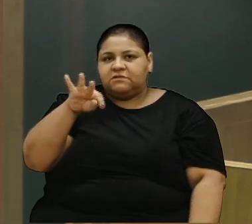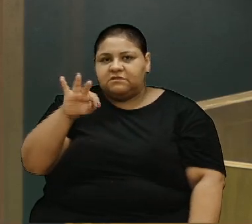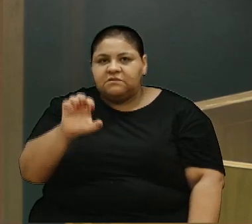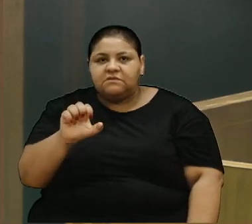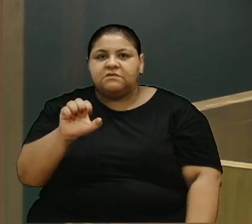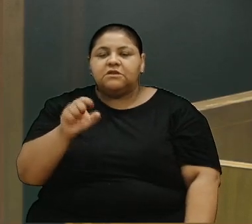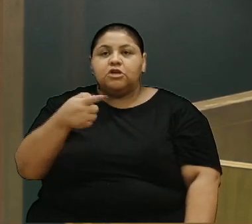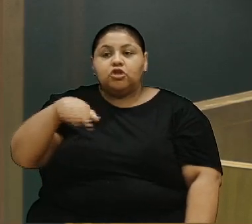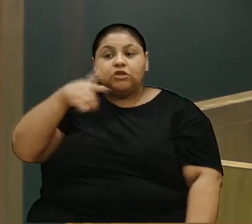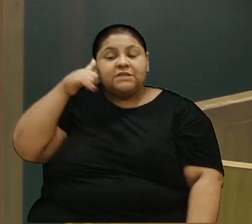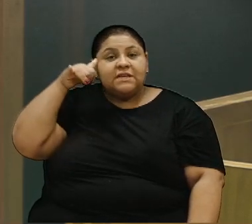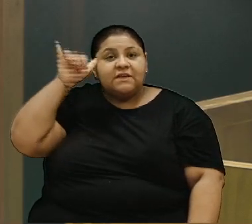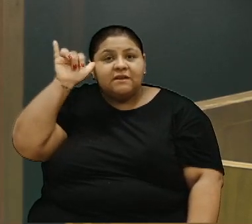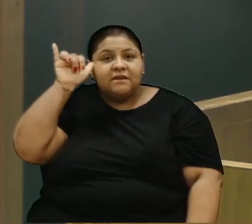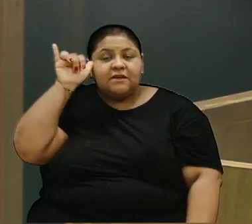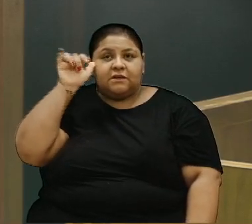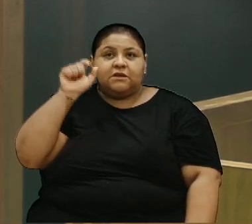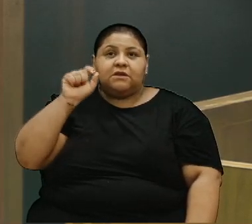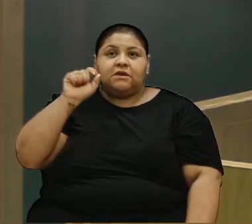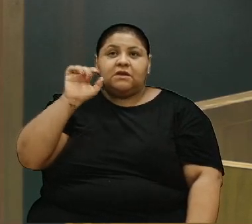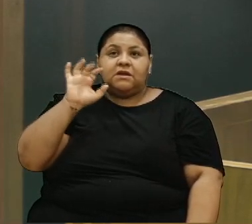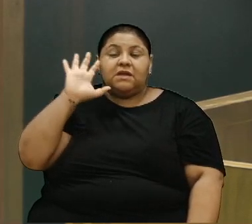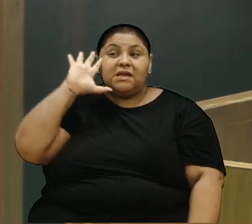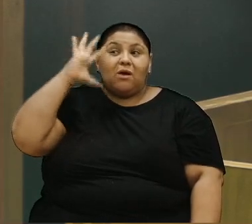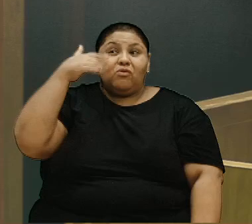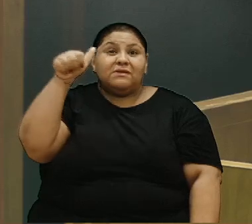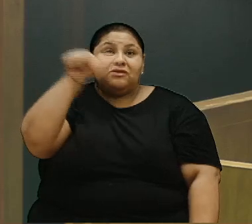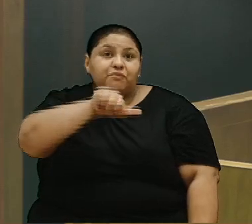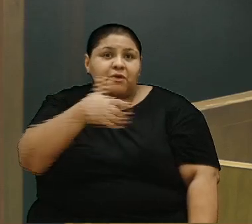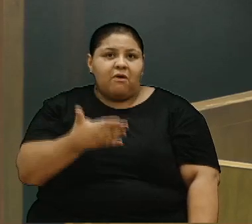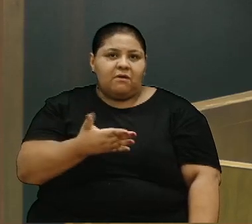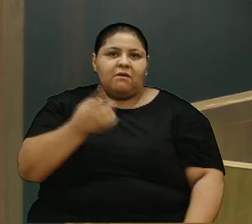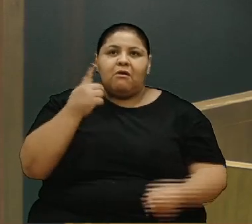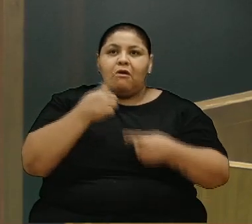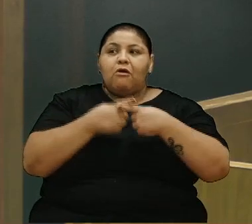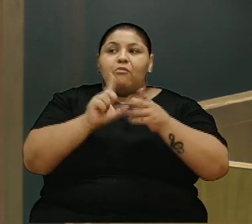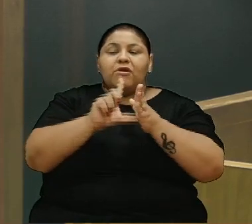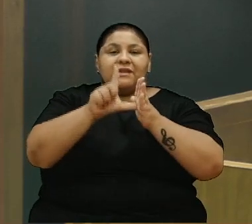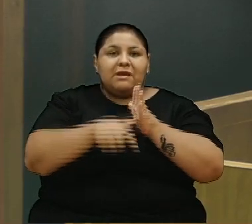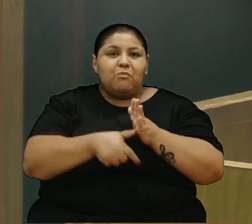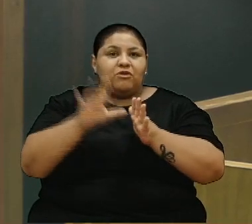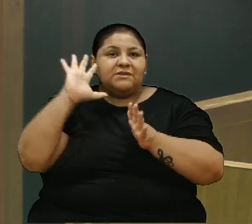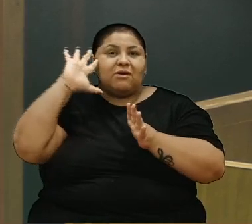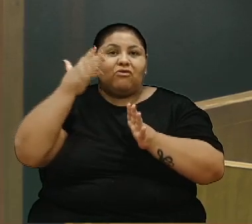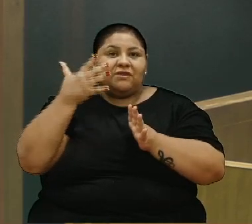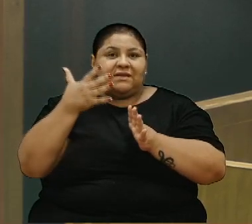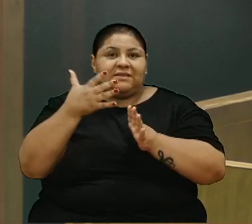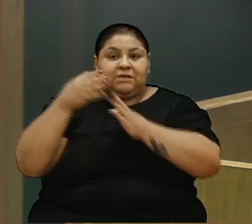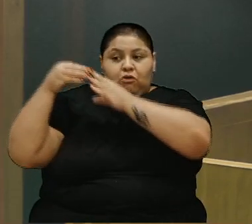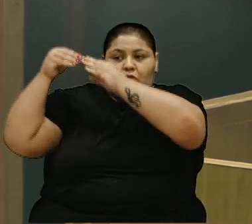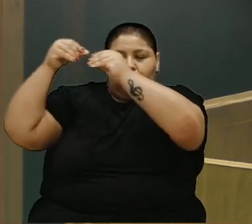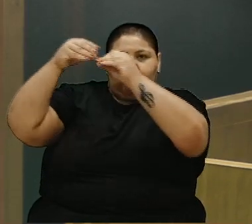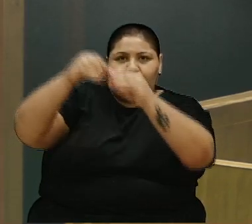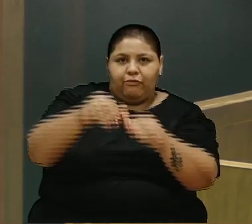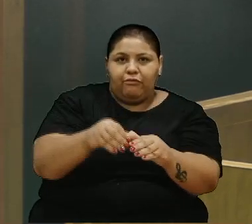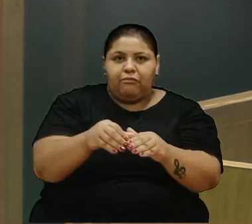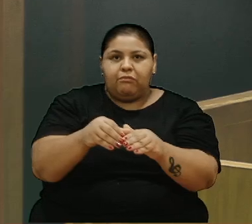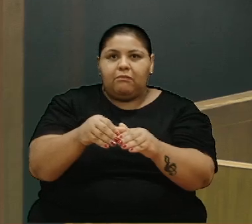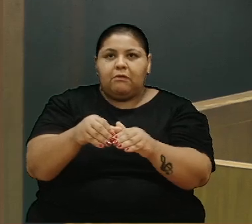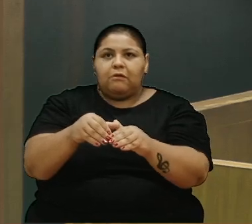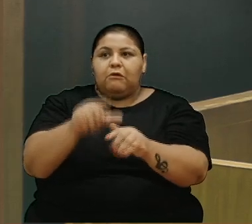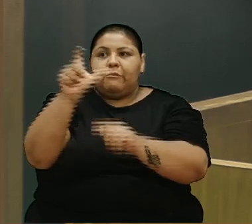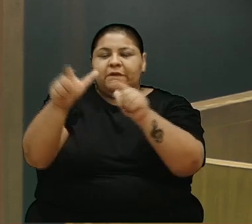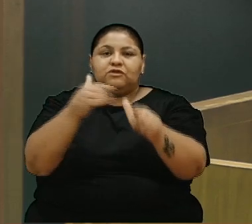vamos evitar que o mal aconteça. Porque depois que ocorre um deslizamento e nós perdemos vidas de